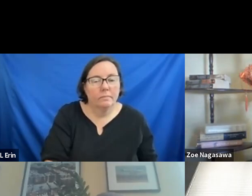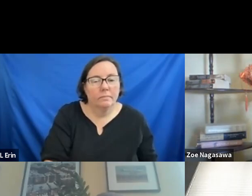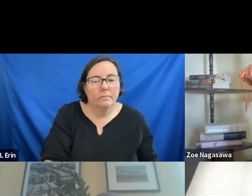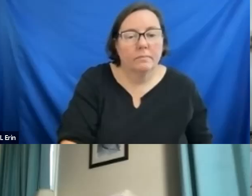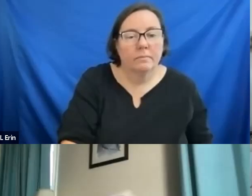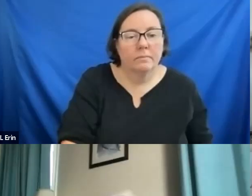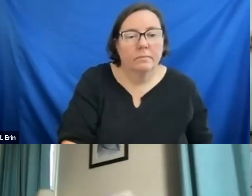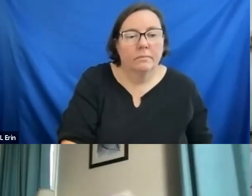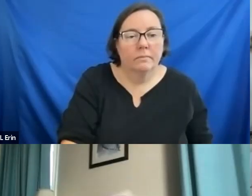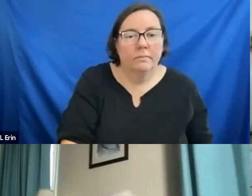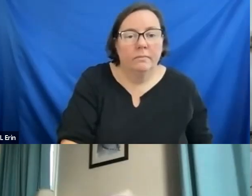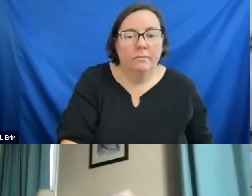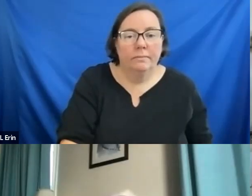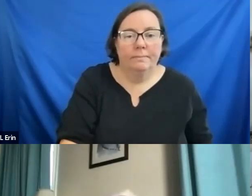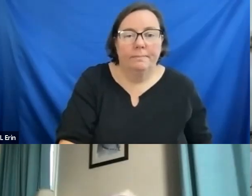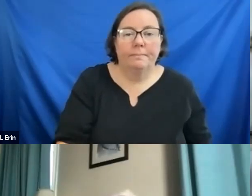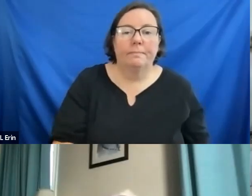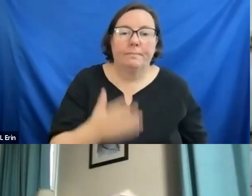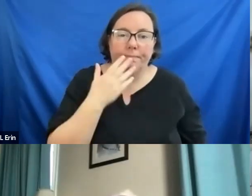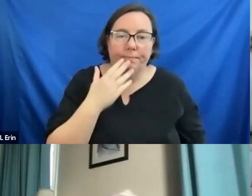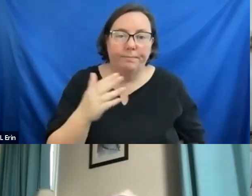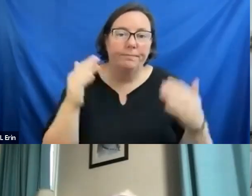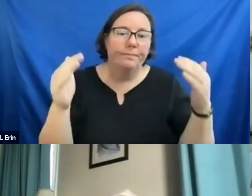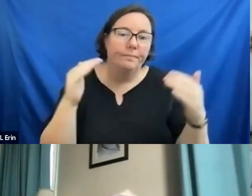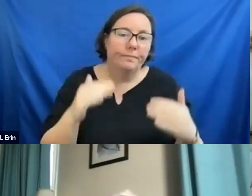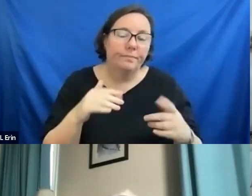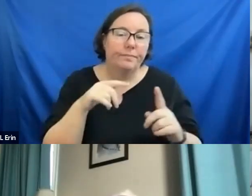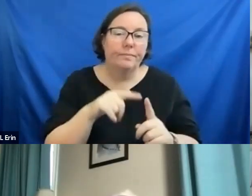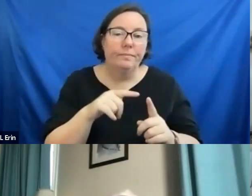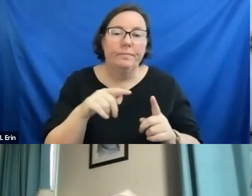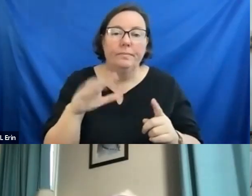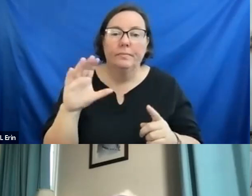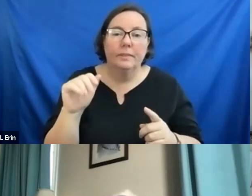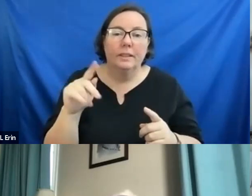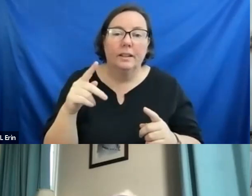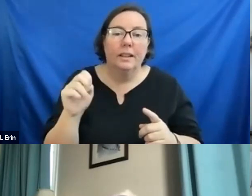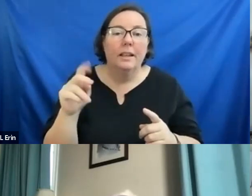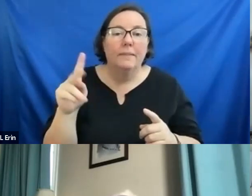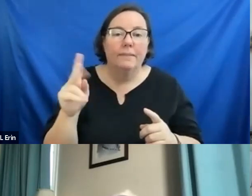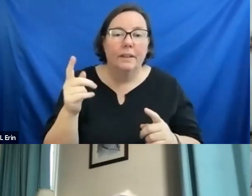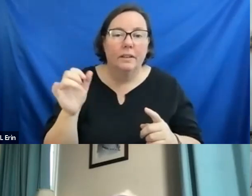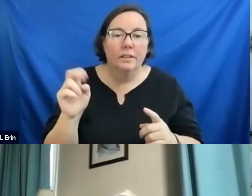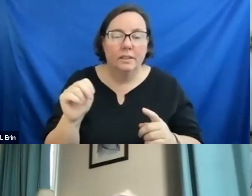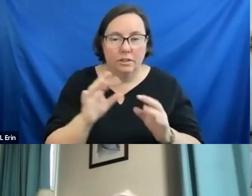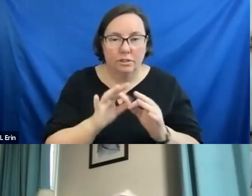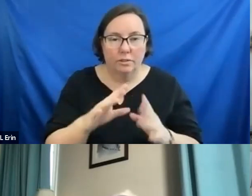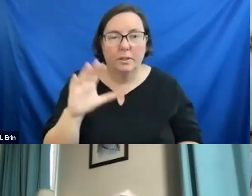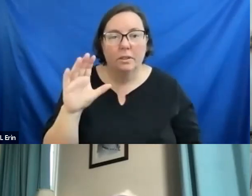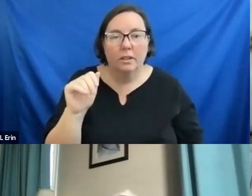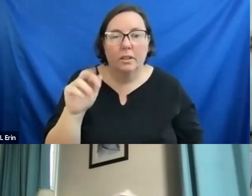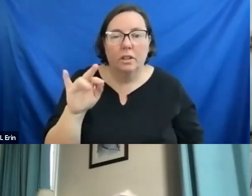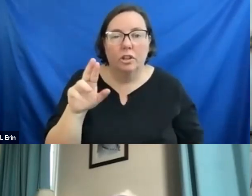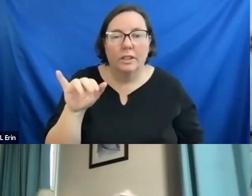canal Português Brasileiro. Obrigada. Thank you. Our Cape Verdean interpreter is Carissa